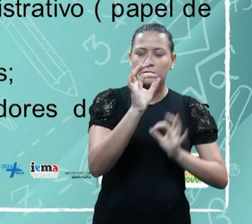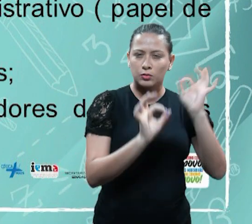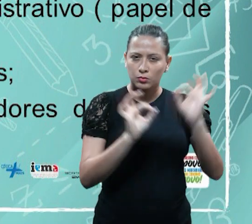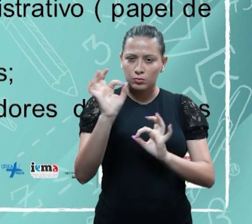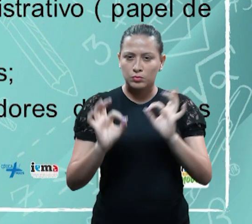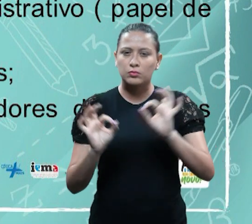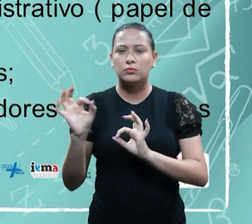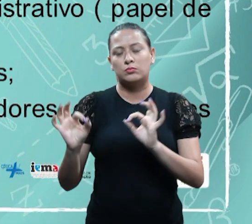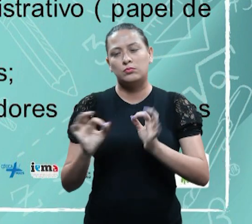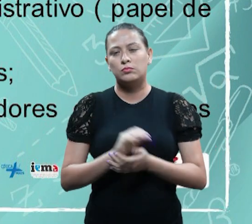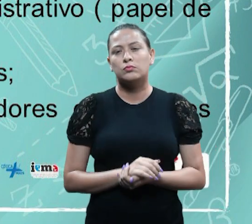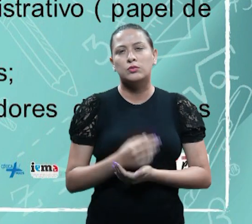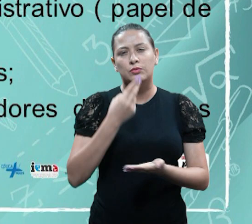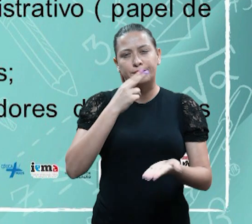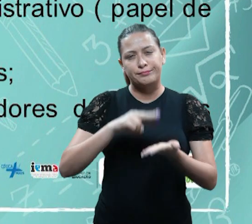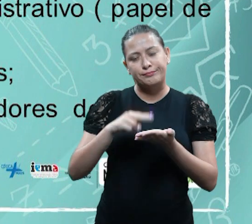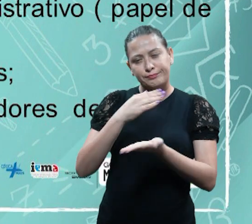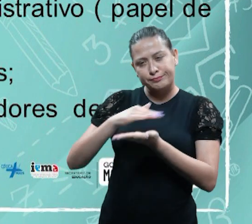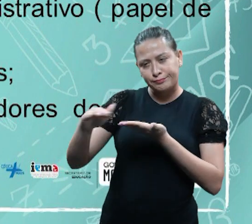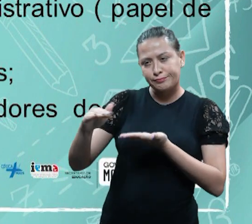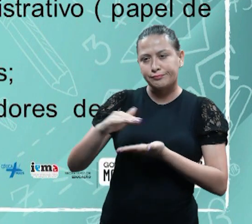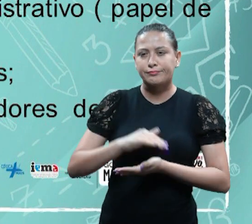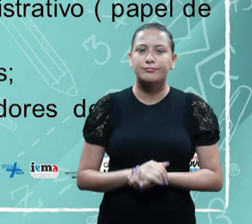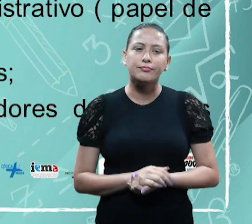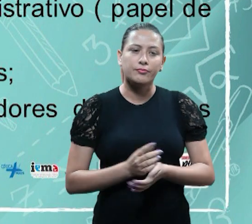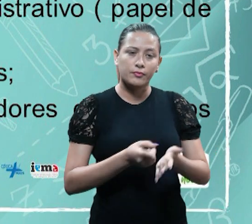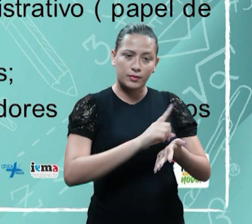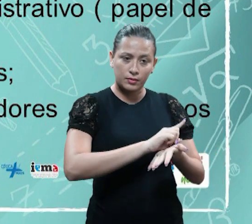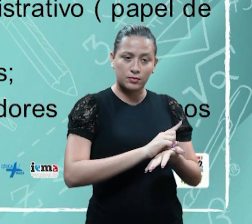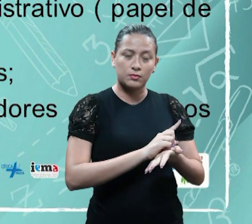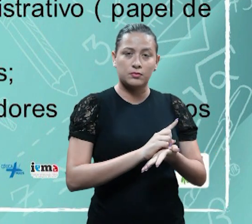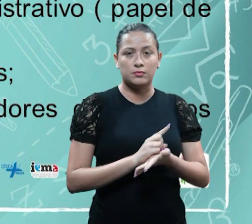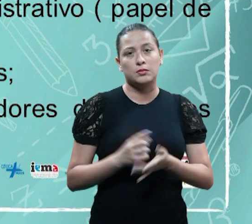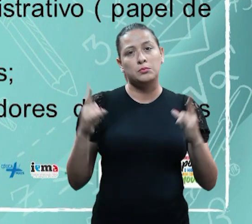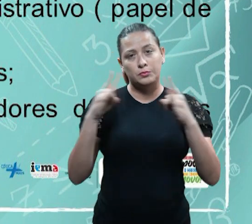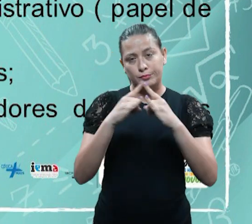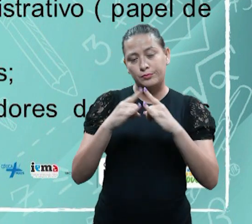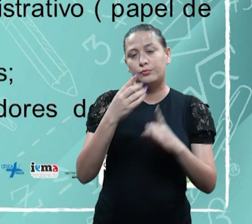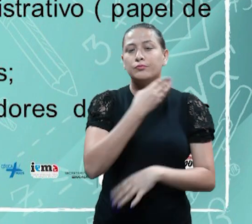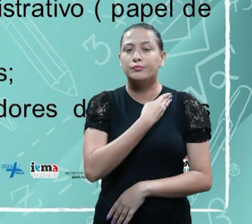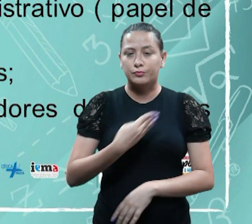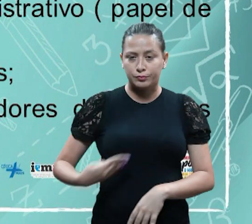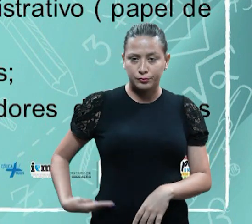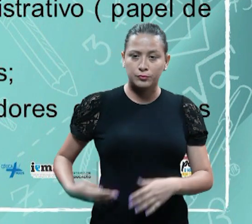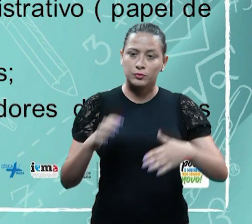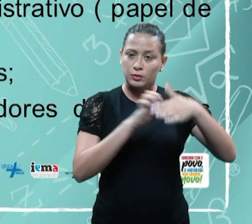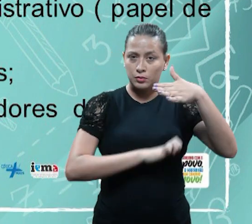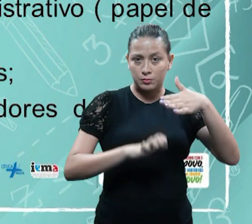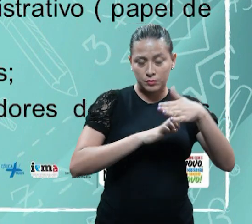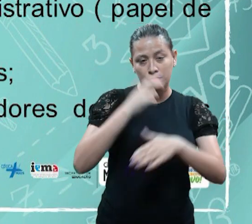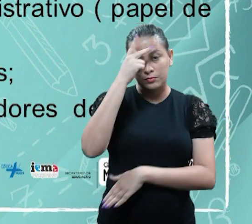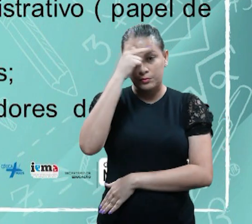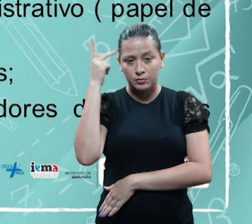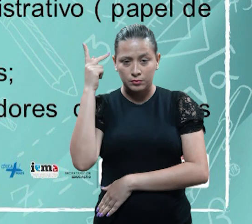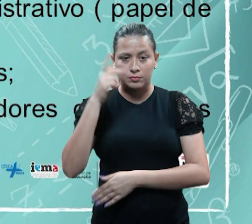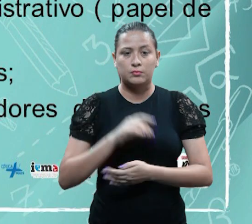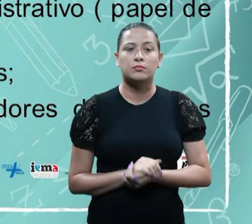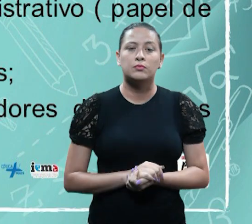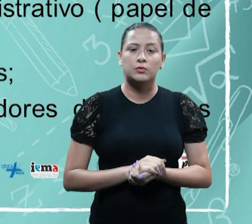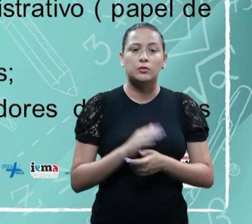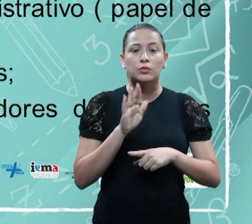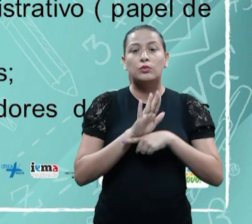de expedição de correspondência preliminar, né, para quê? Para as entidades governamentais, empresas e pessoas que